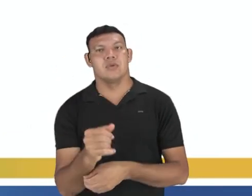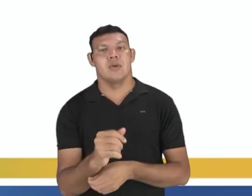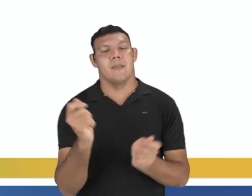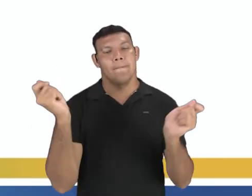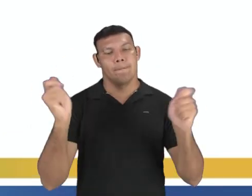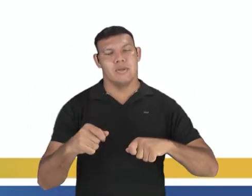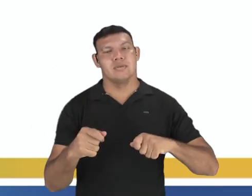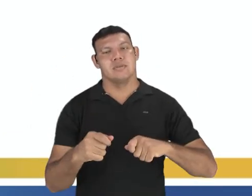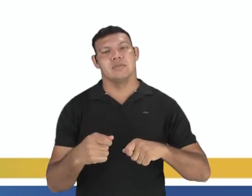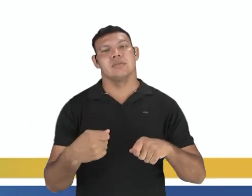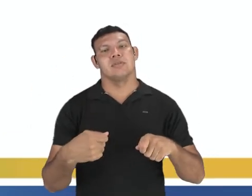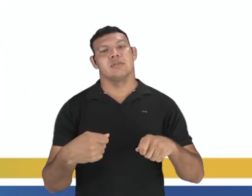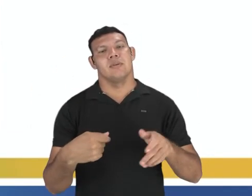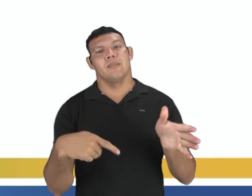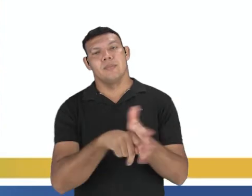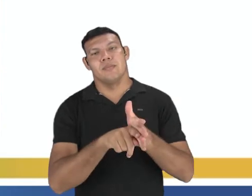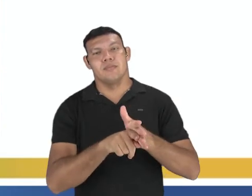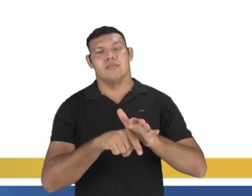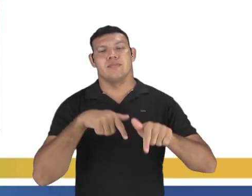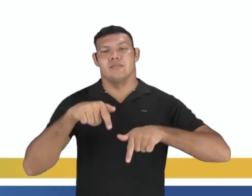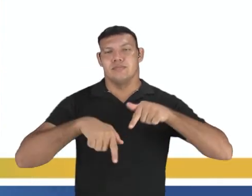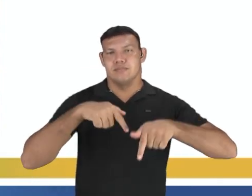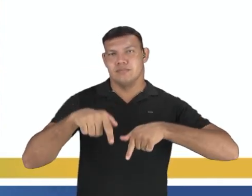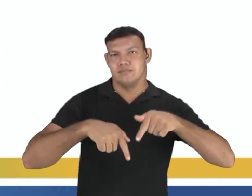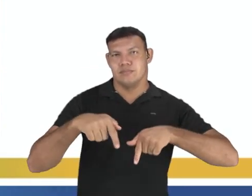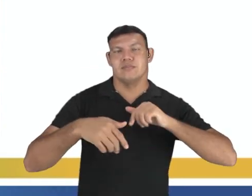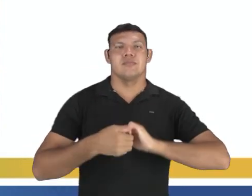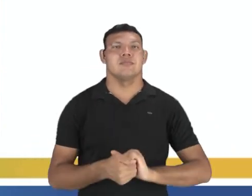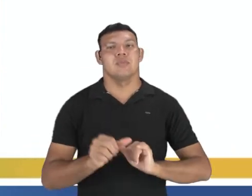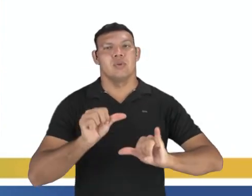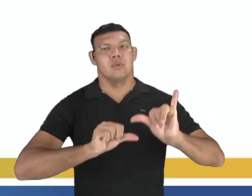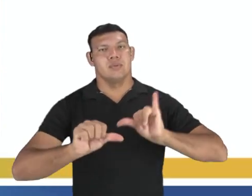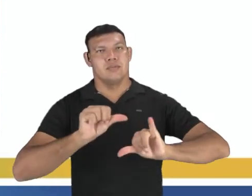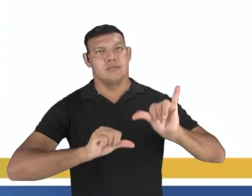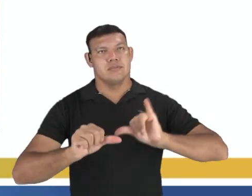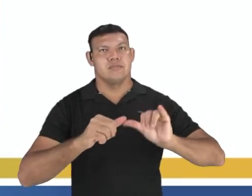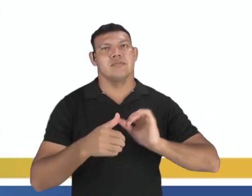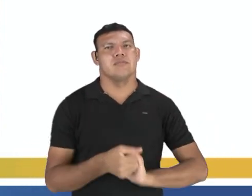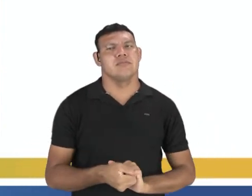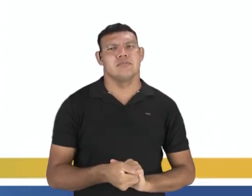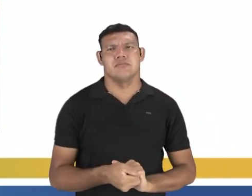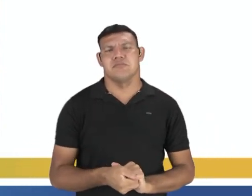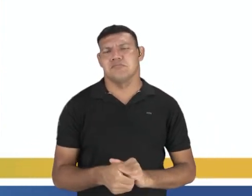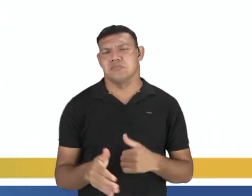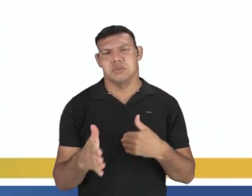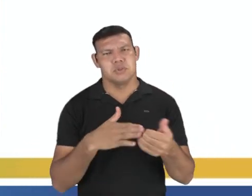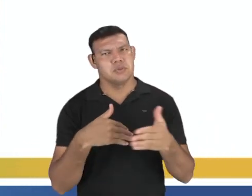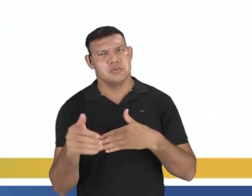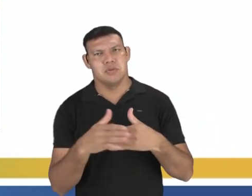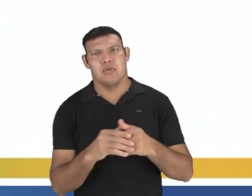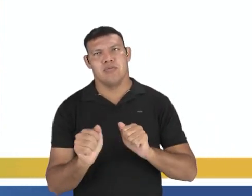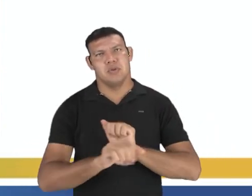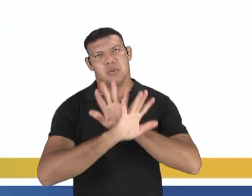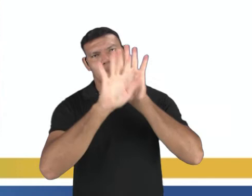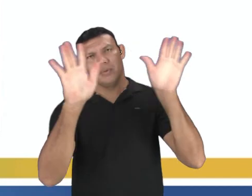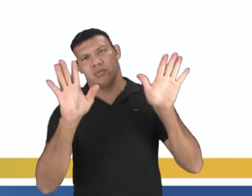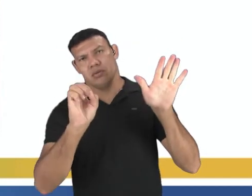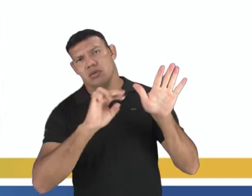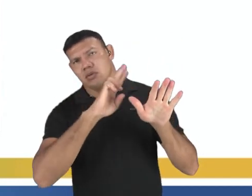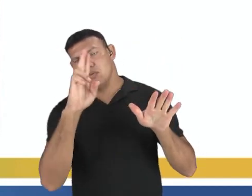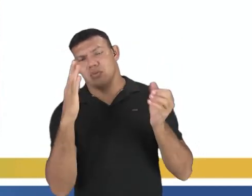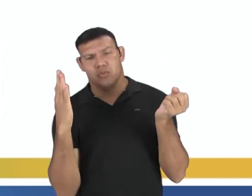energias obtidas nas reações químicas. A quimiossíntese ela pode ocorrer em locais completamente desprovidos de